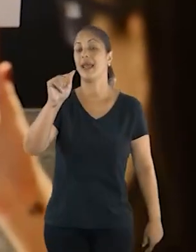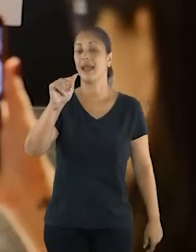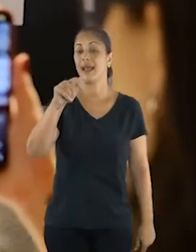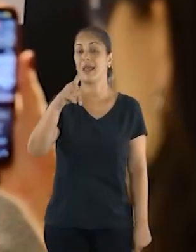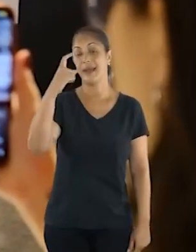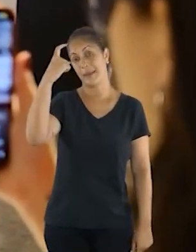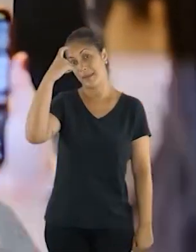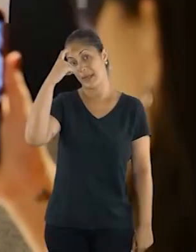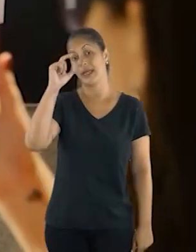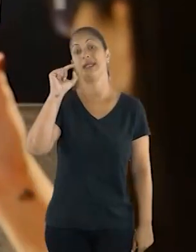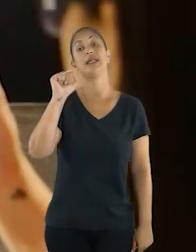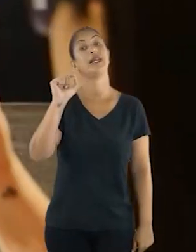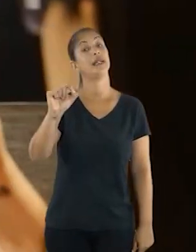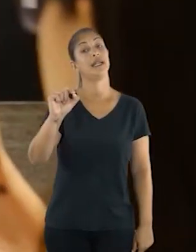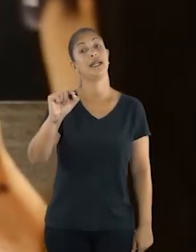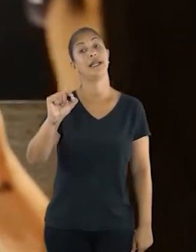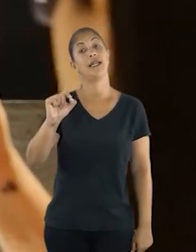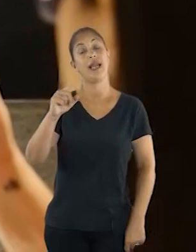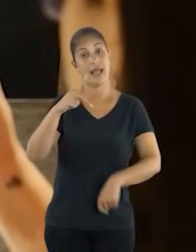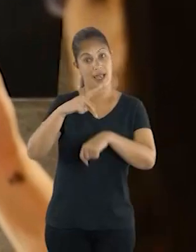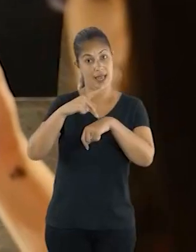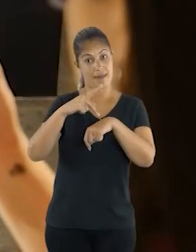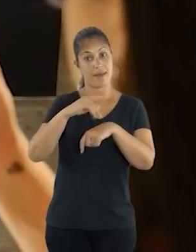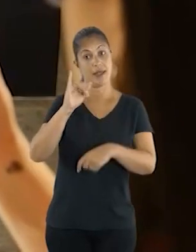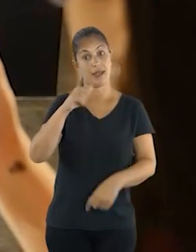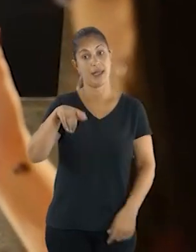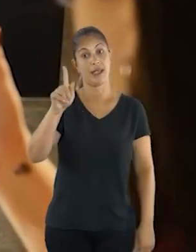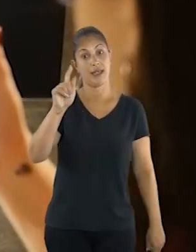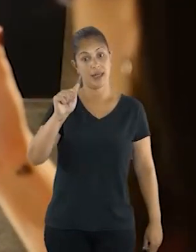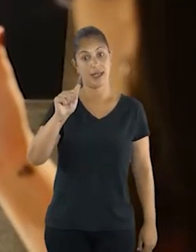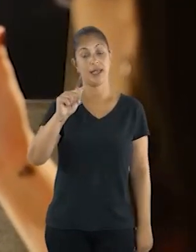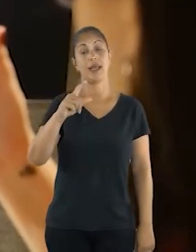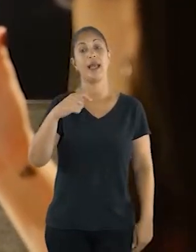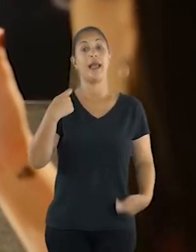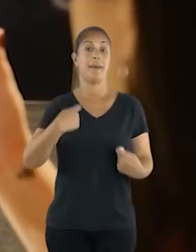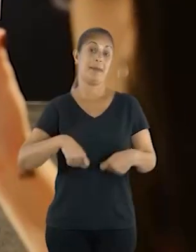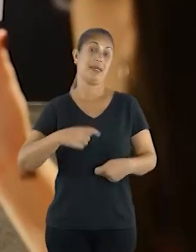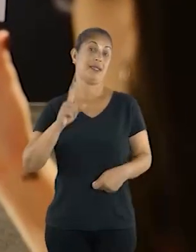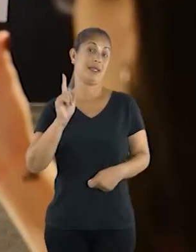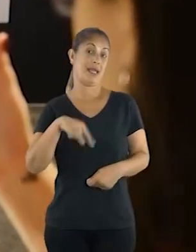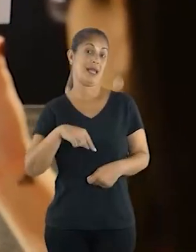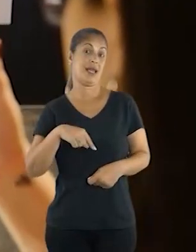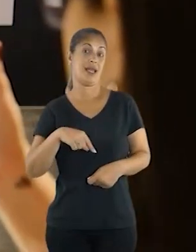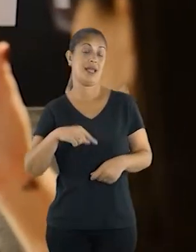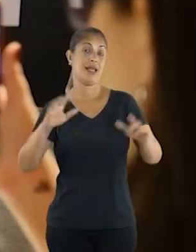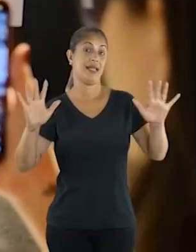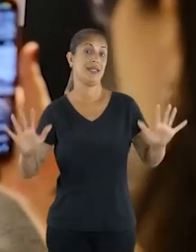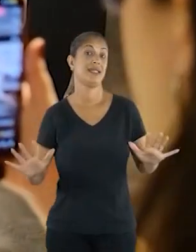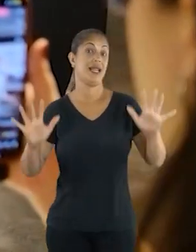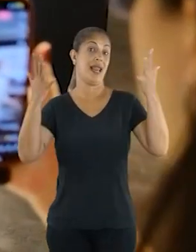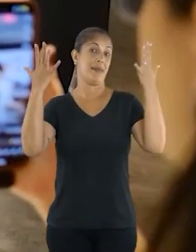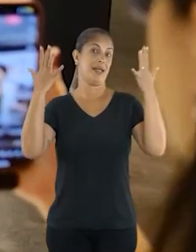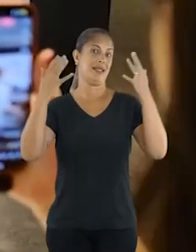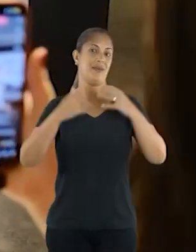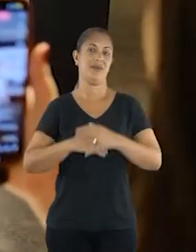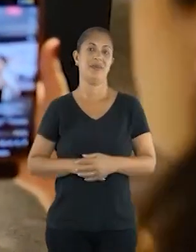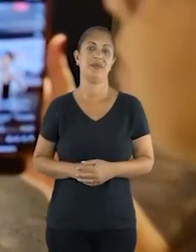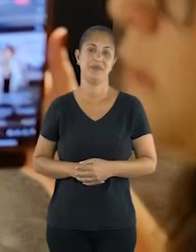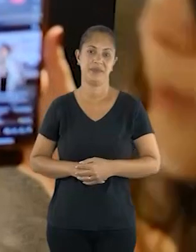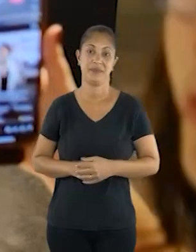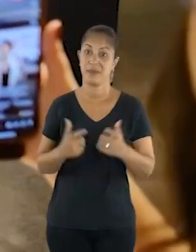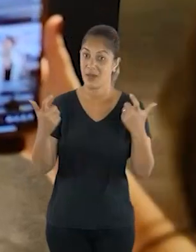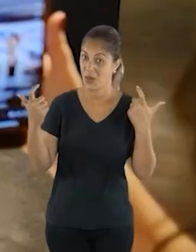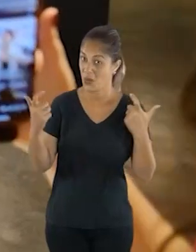ele pensa que a Pedra do Ingá devia ser um lugar de celebração, né?